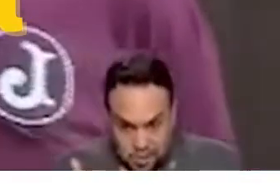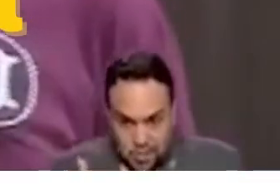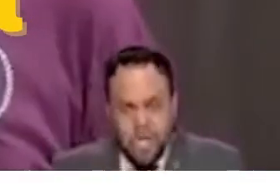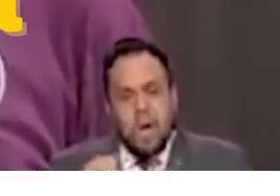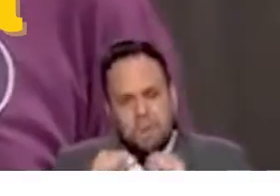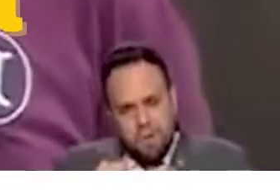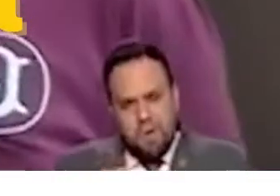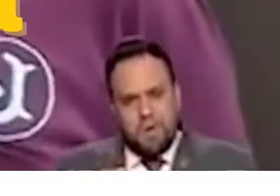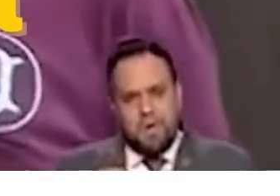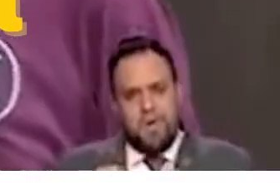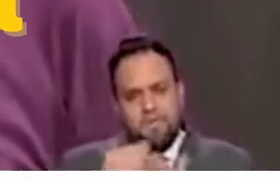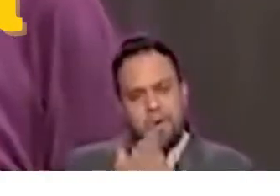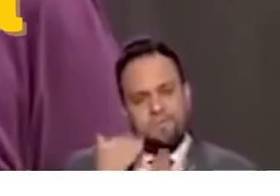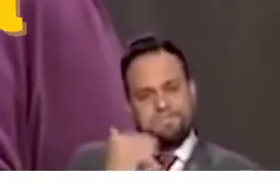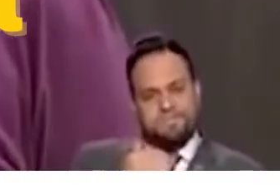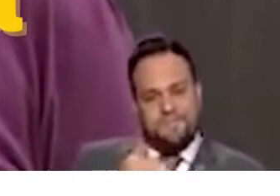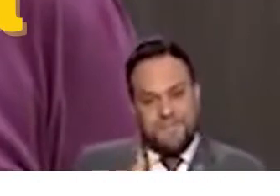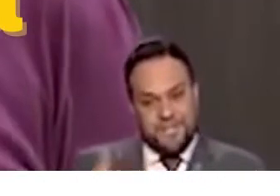mudou, agora eu vou mudar para 22.